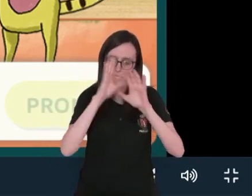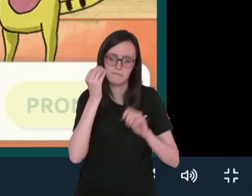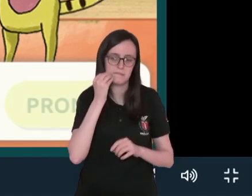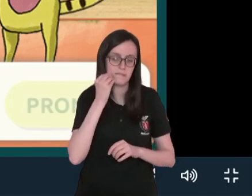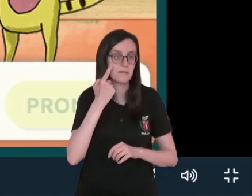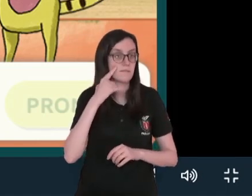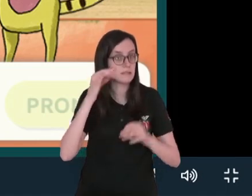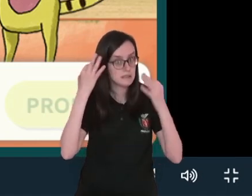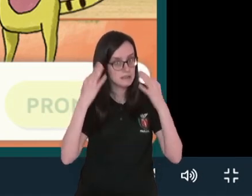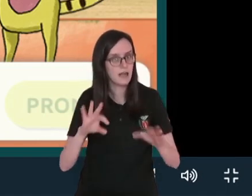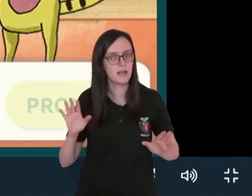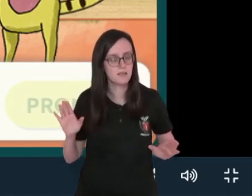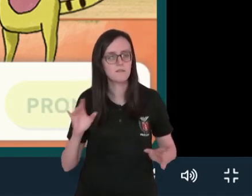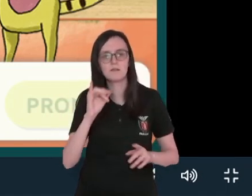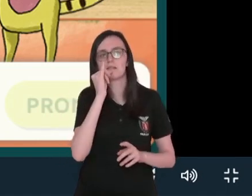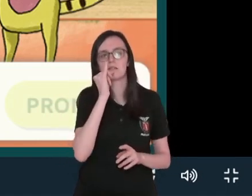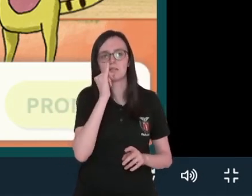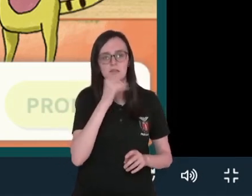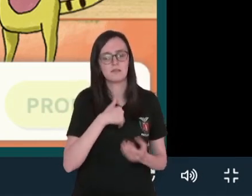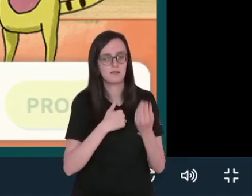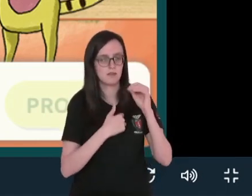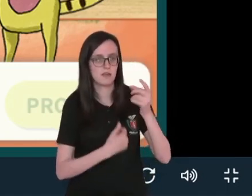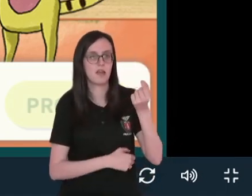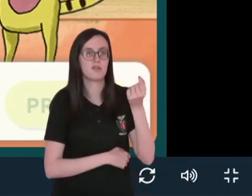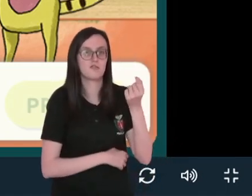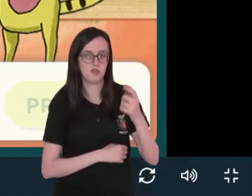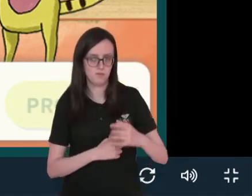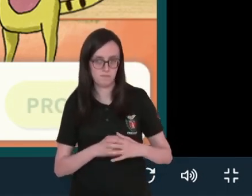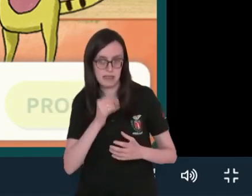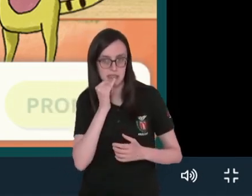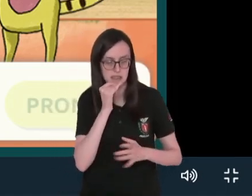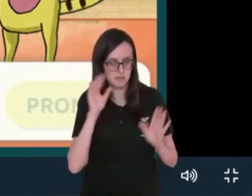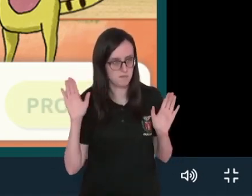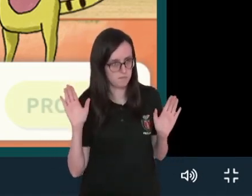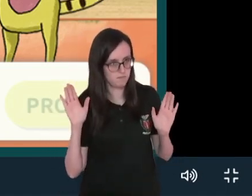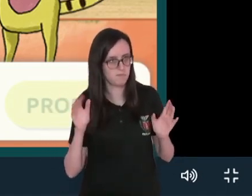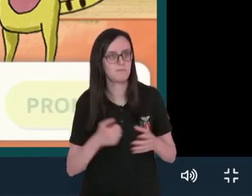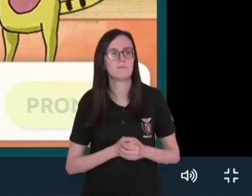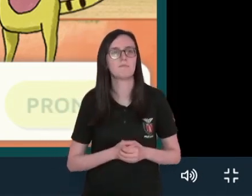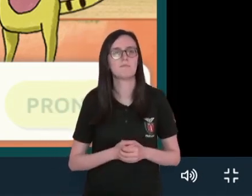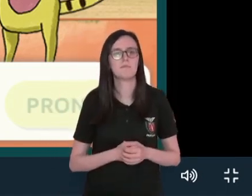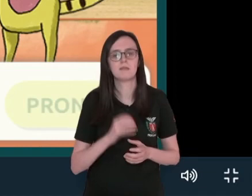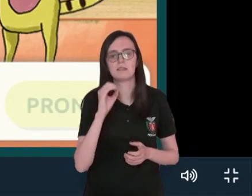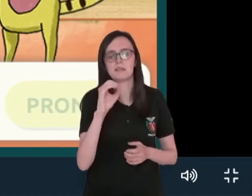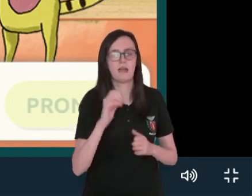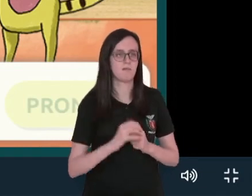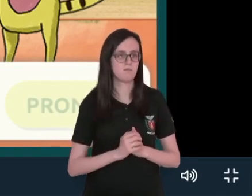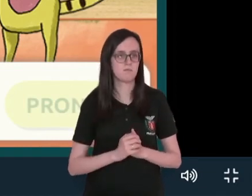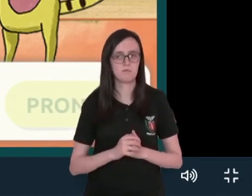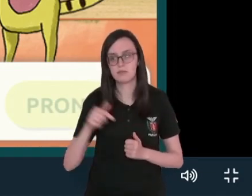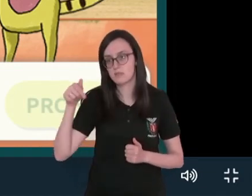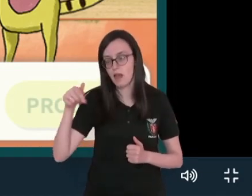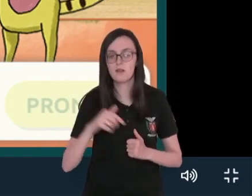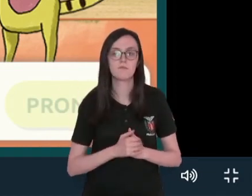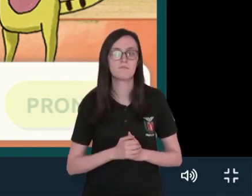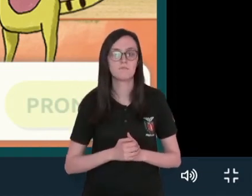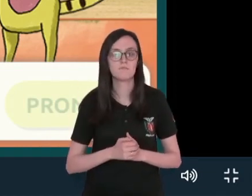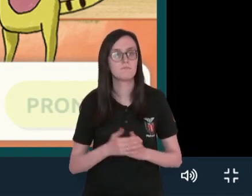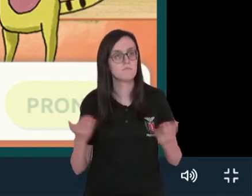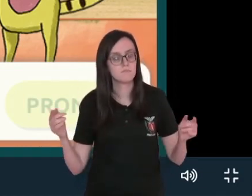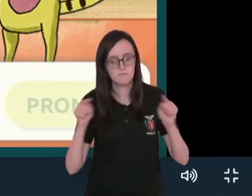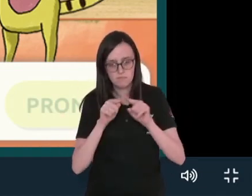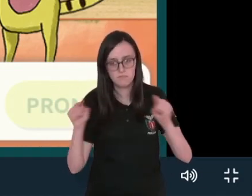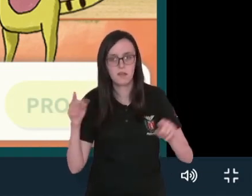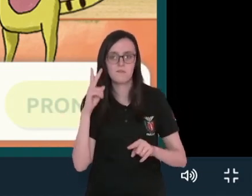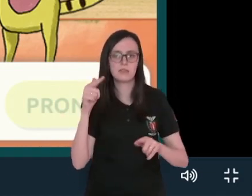dar certo, né? Então, por exemplo, se eu coloco, né, o 20 aqui, né, por exemplo, o 0 e o 7, nessa linha aqui eu vou